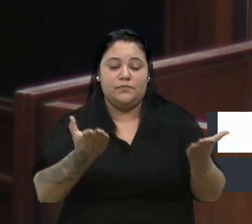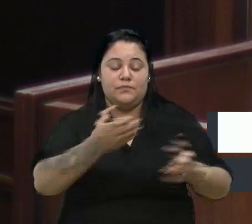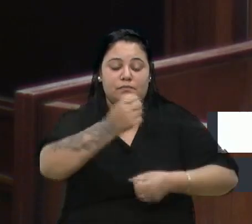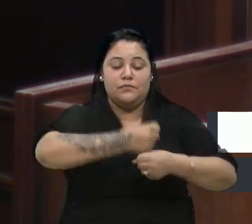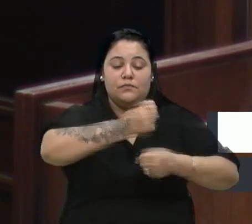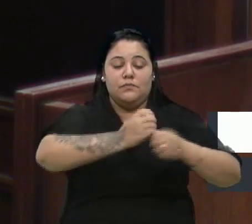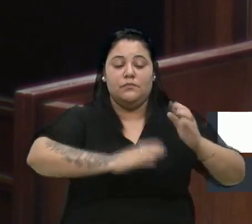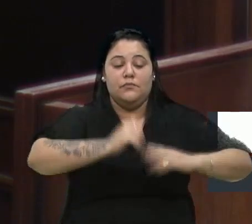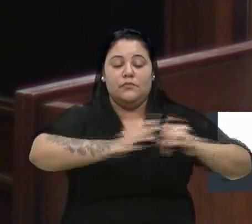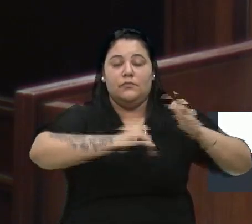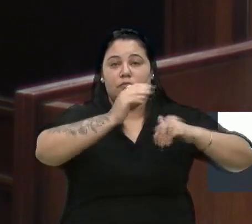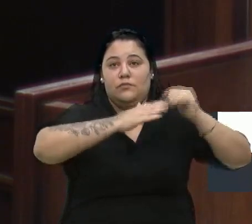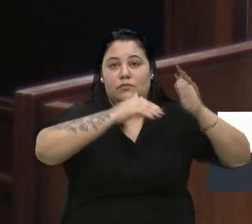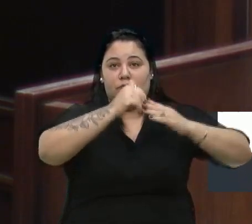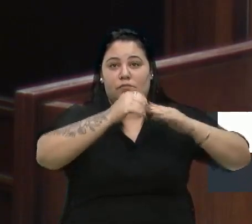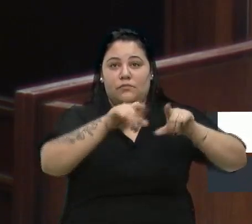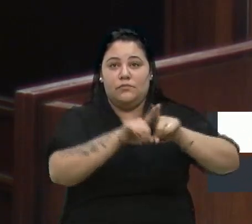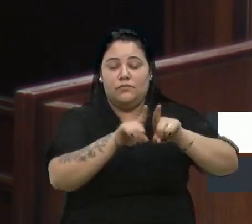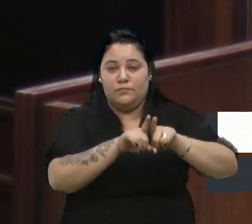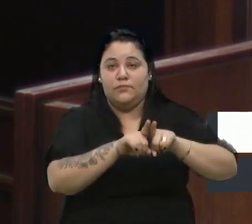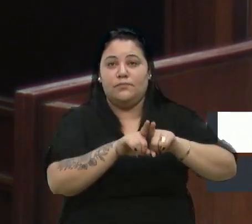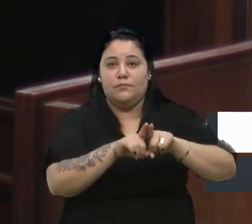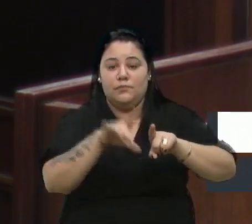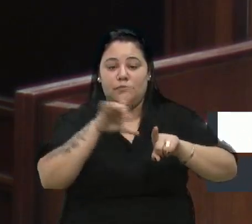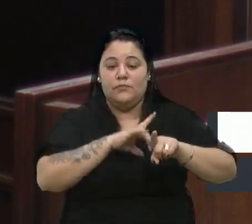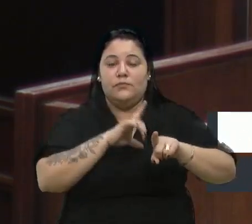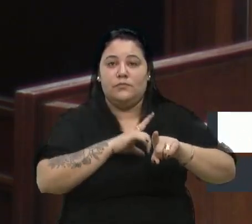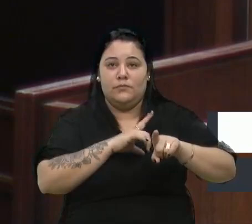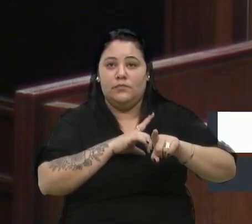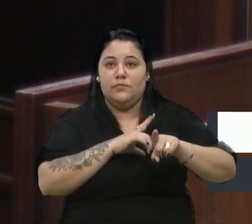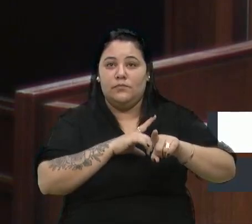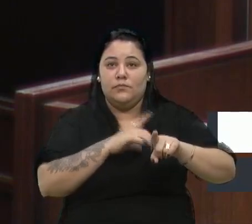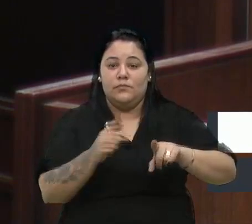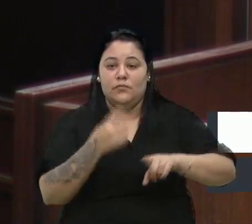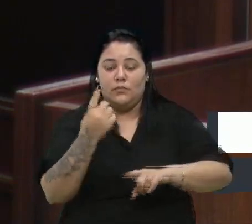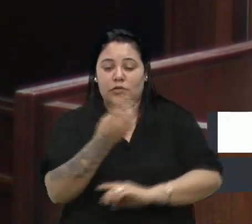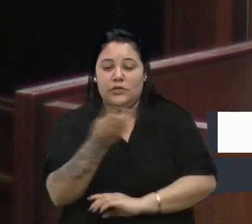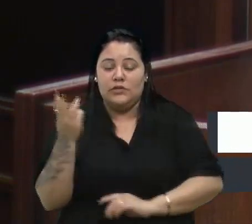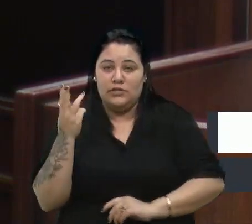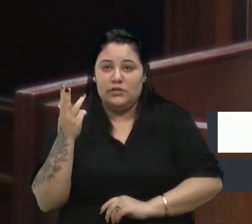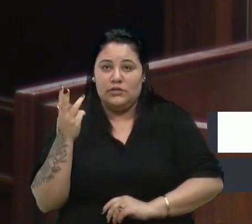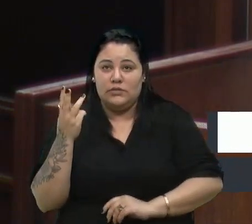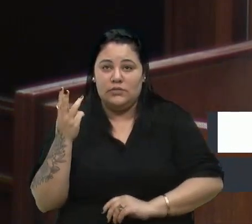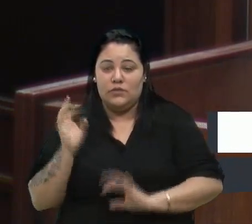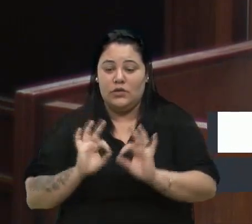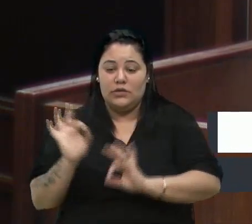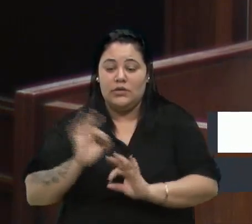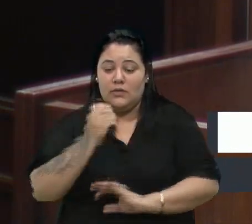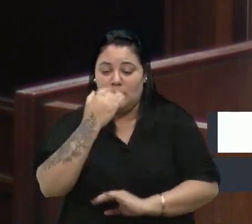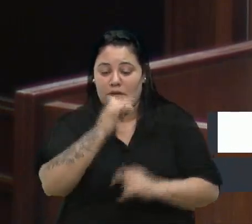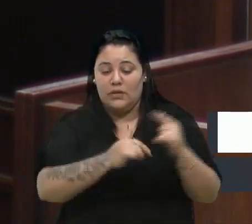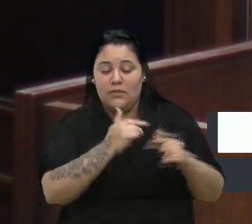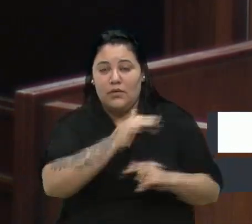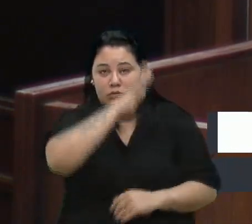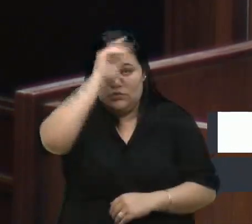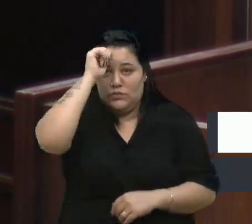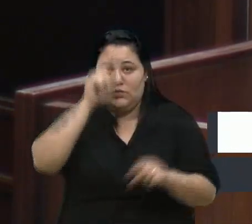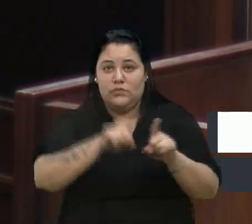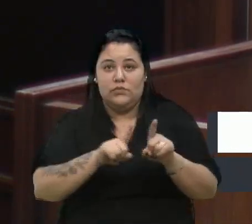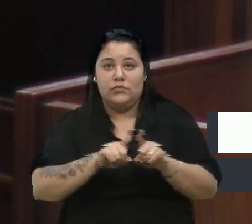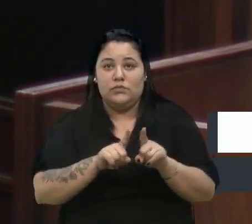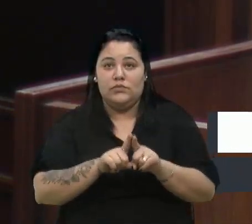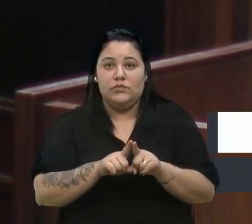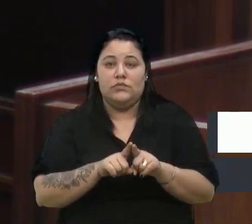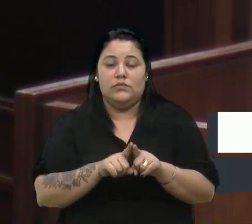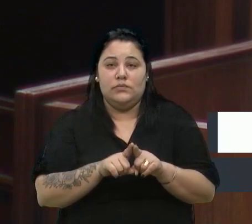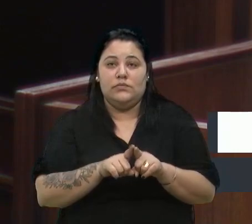construções, e que tenham ali uma dessas 3 entidades que muito bem trabalham com o município, e aí